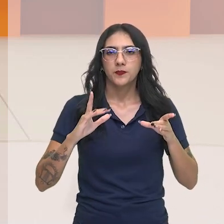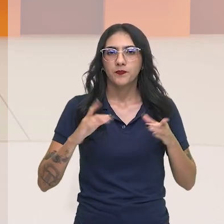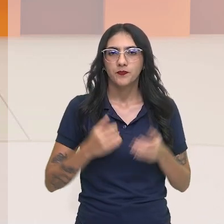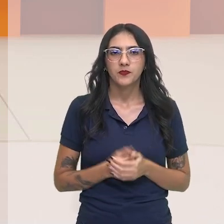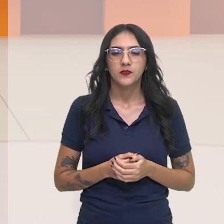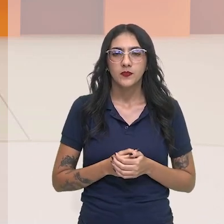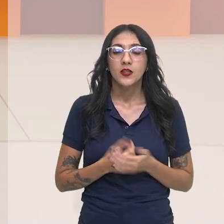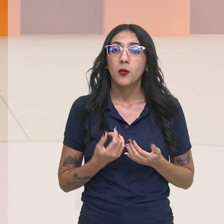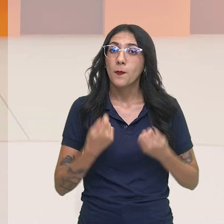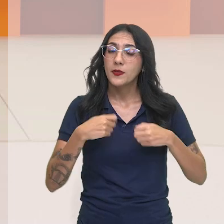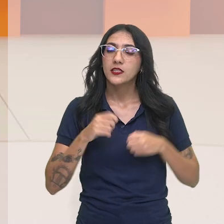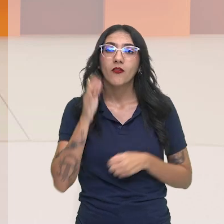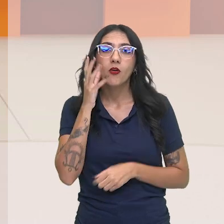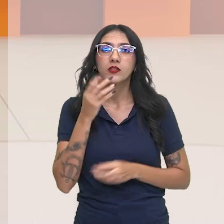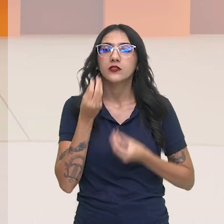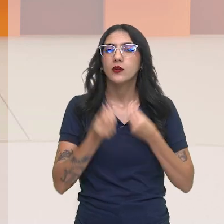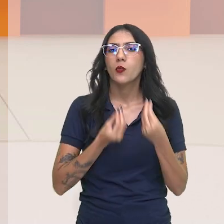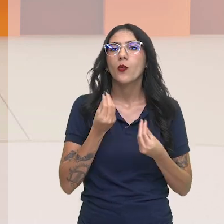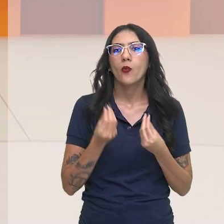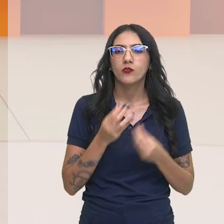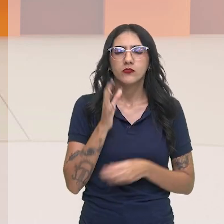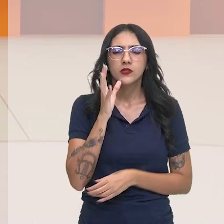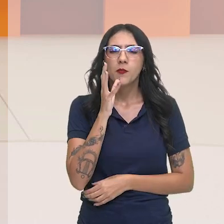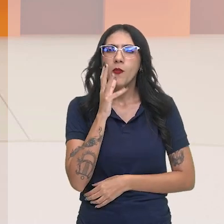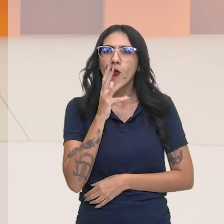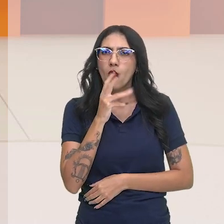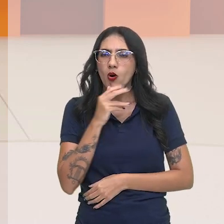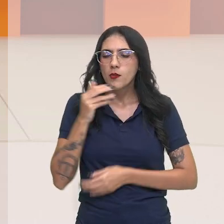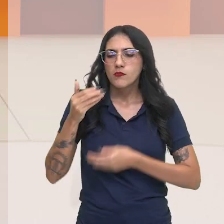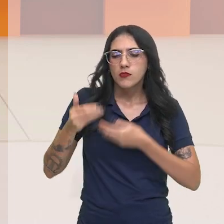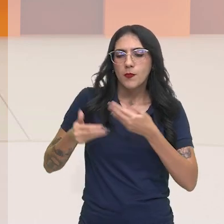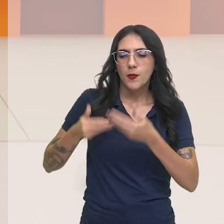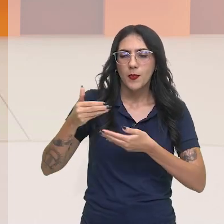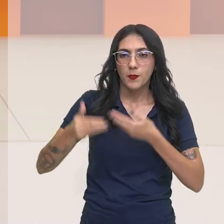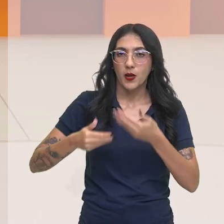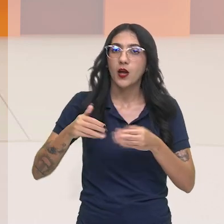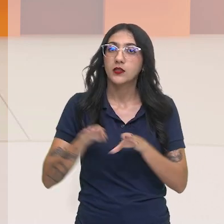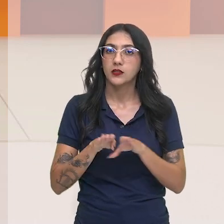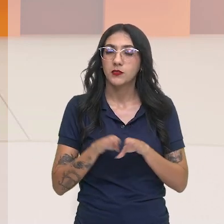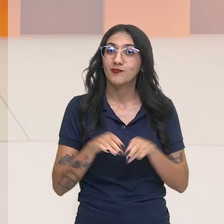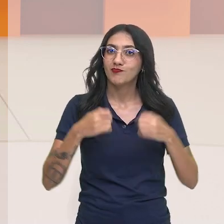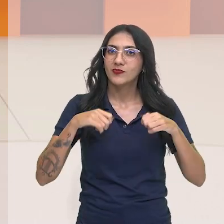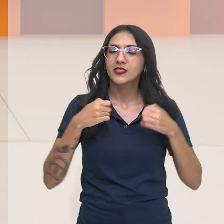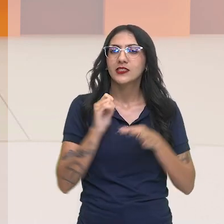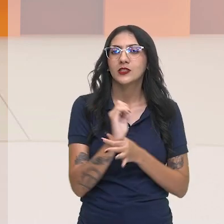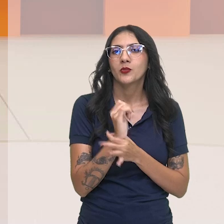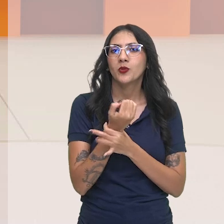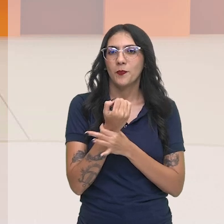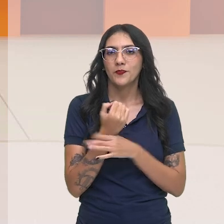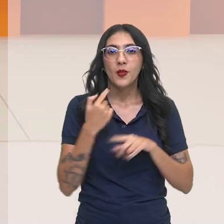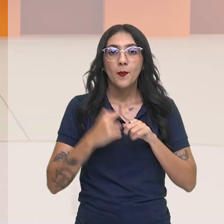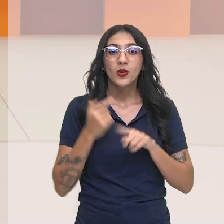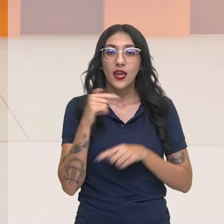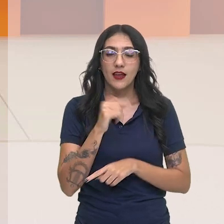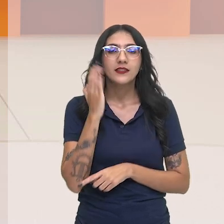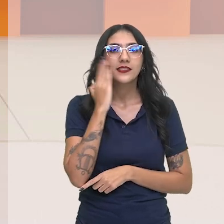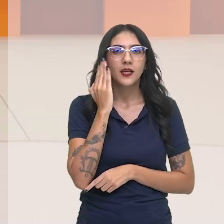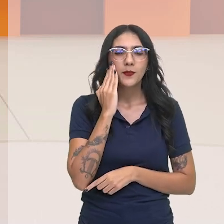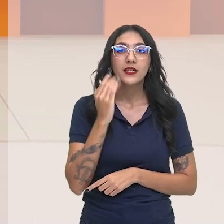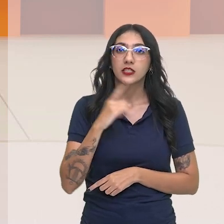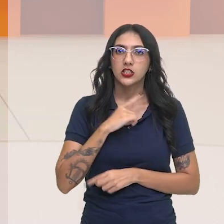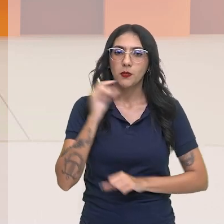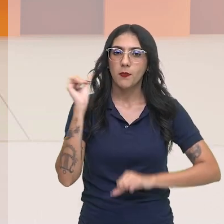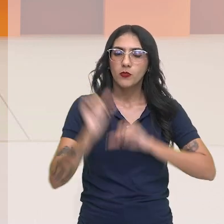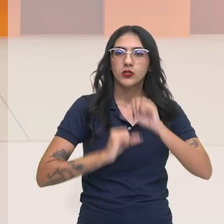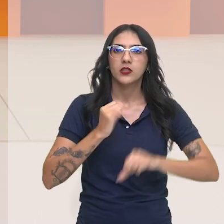deveria ocorrer de forma lenta, gradual e segura. Ele sabia que ia haver, né, uma mudança governamental e,